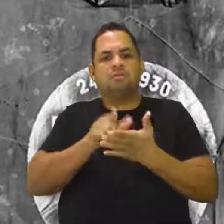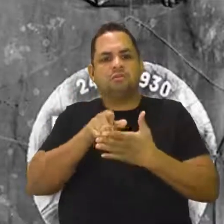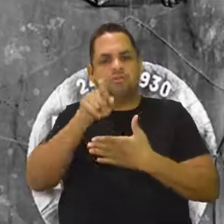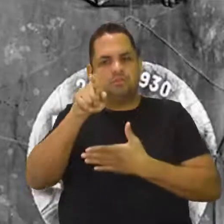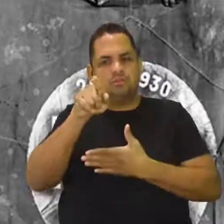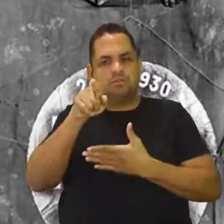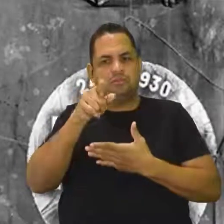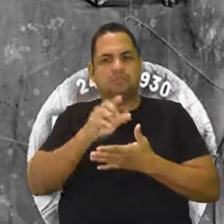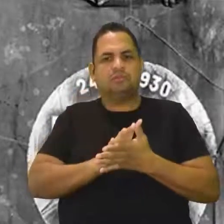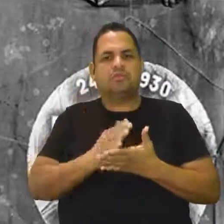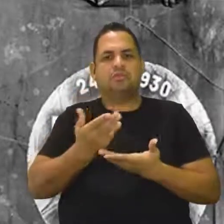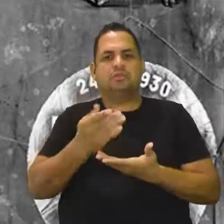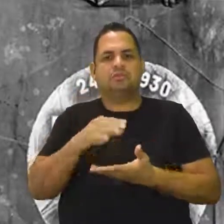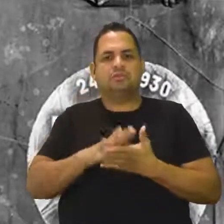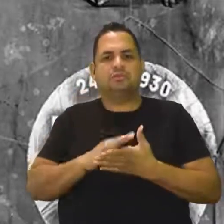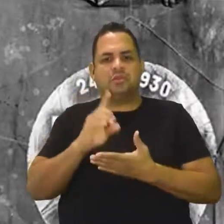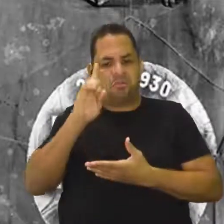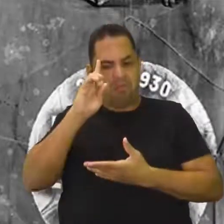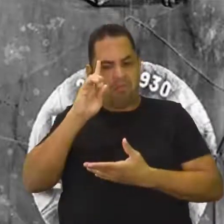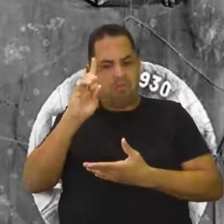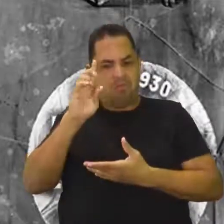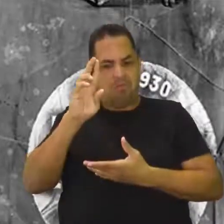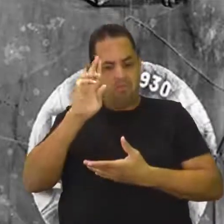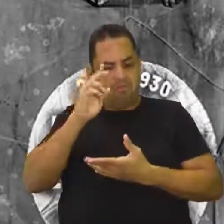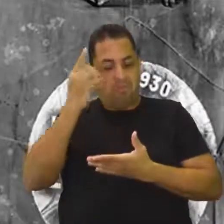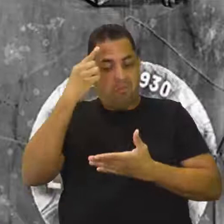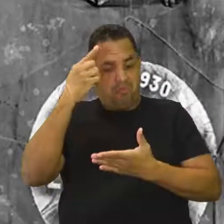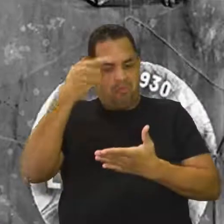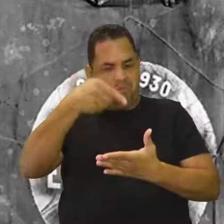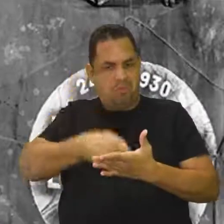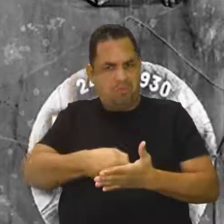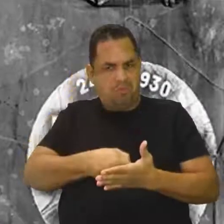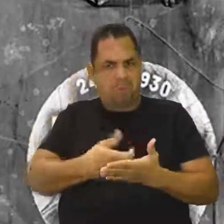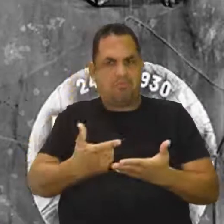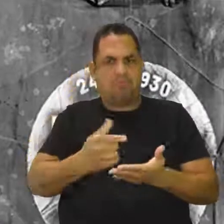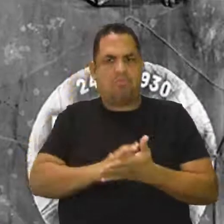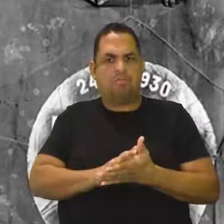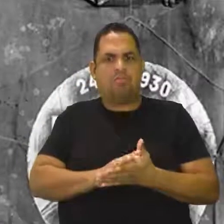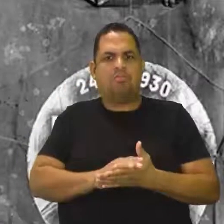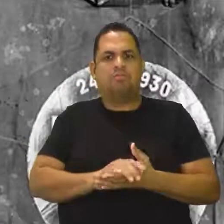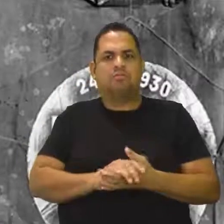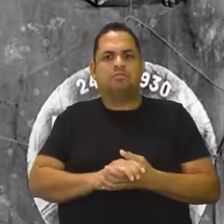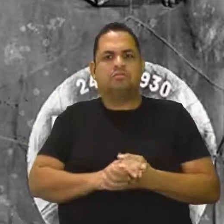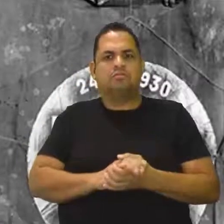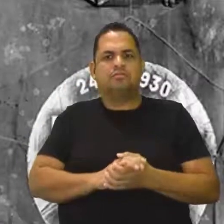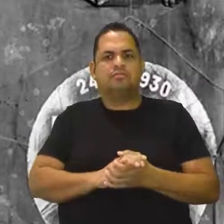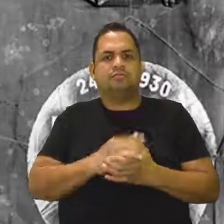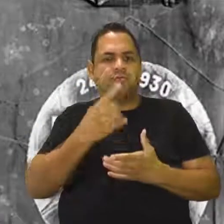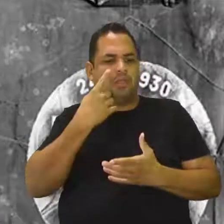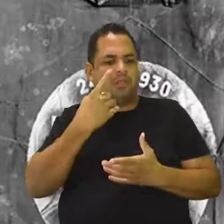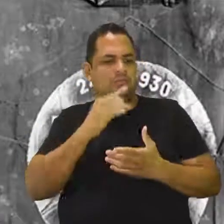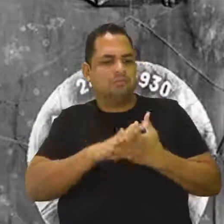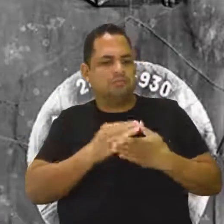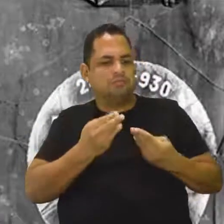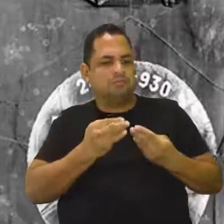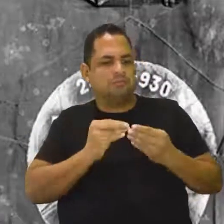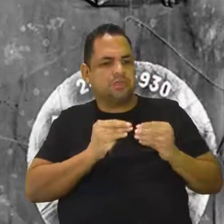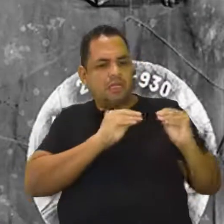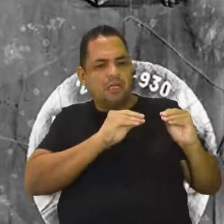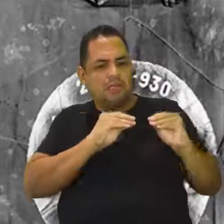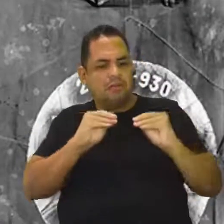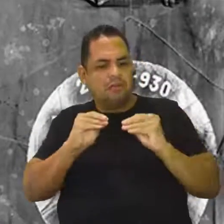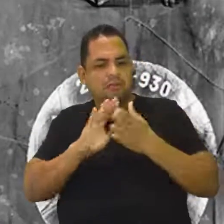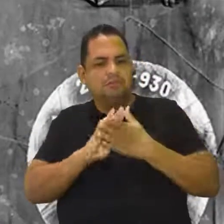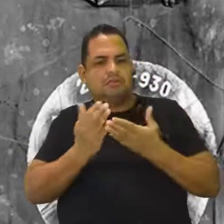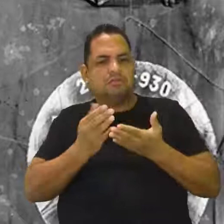no candidato que o senhor mandou. Os jagunços levavam as pessoas a votar e ficavam lá esperando ela